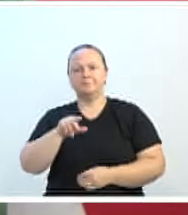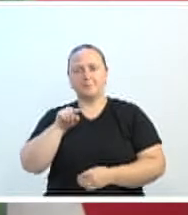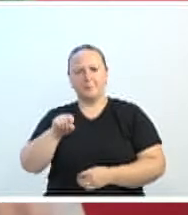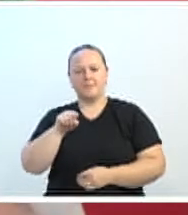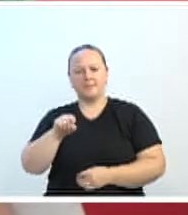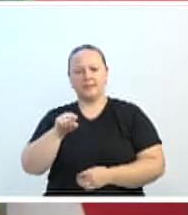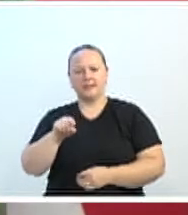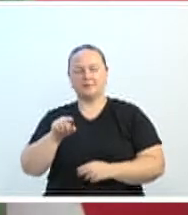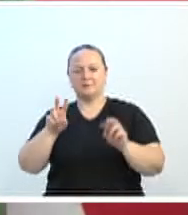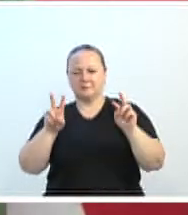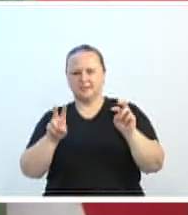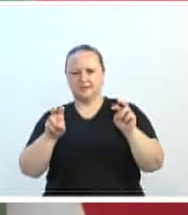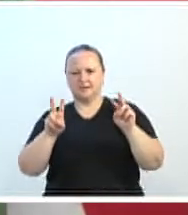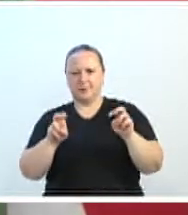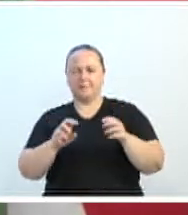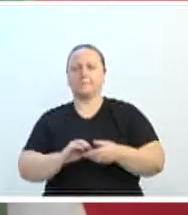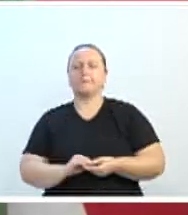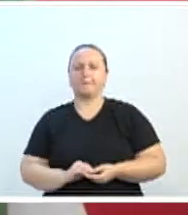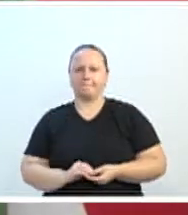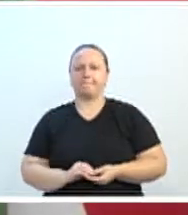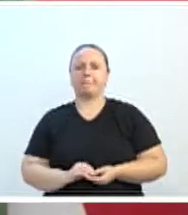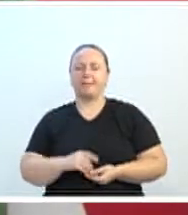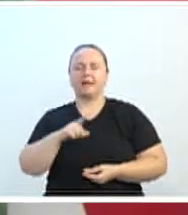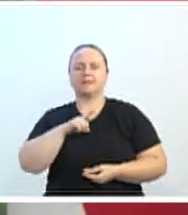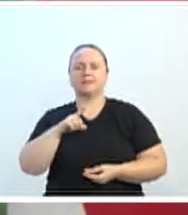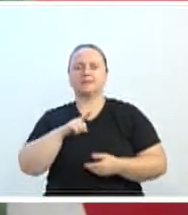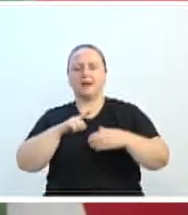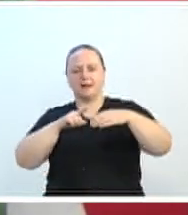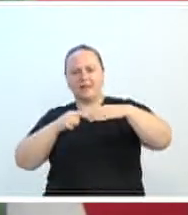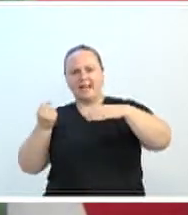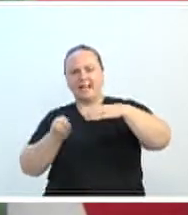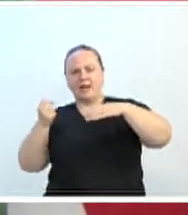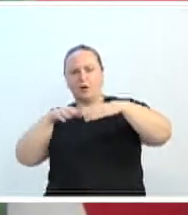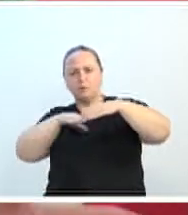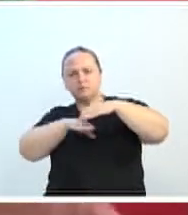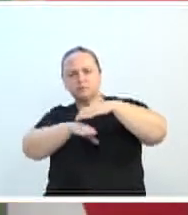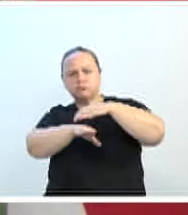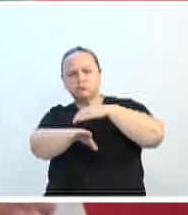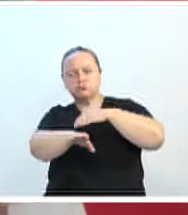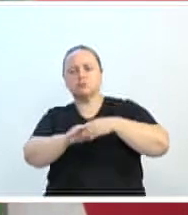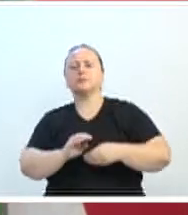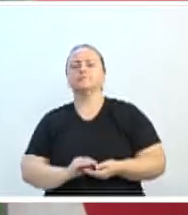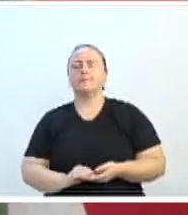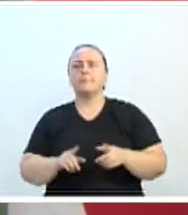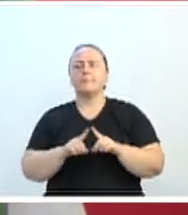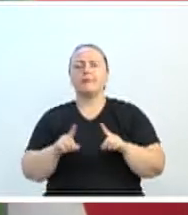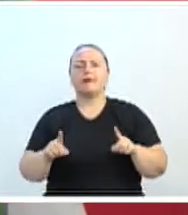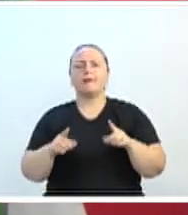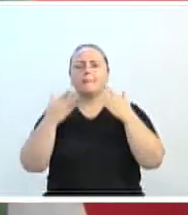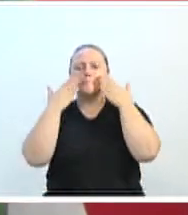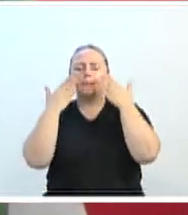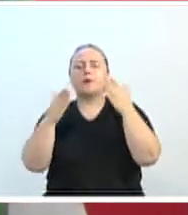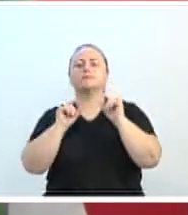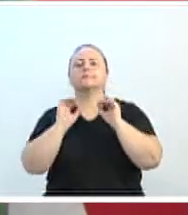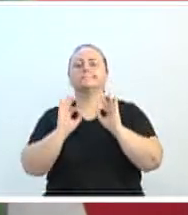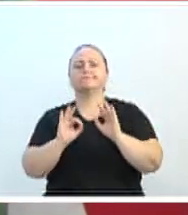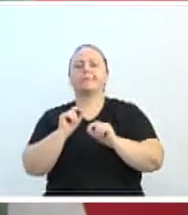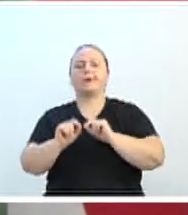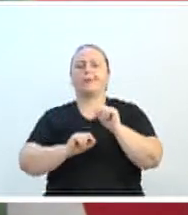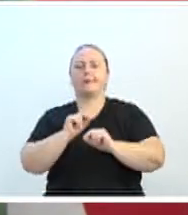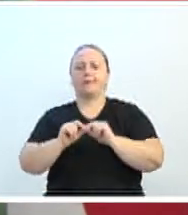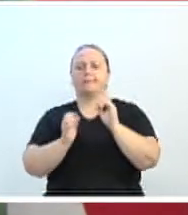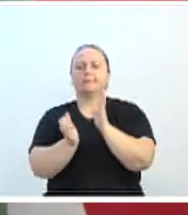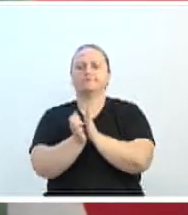a respeito do viaduto da S-68, que traz para nós o que é, infelizmente, a burocracia que